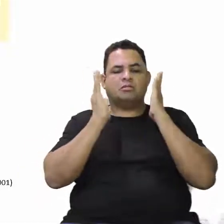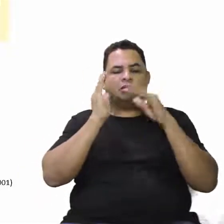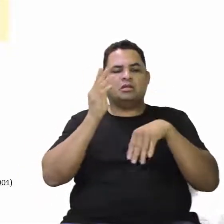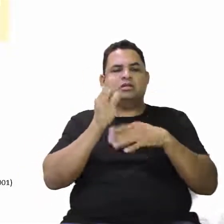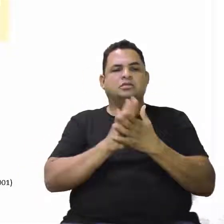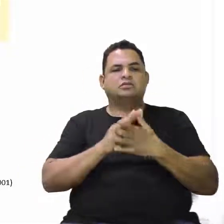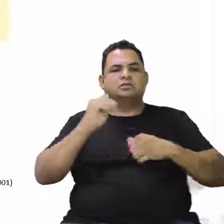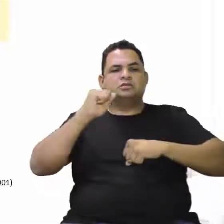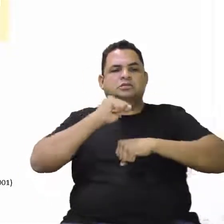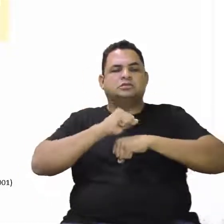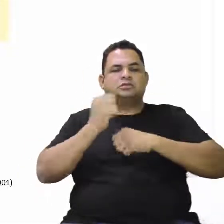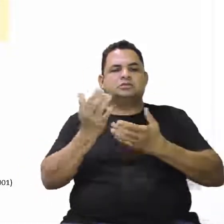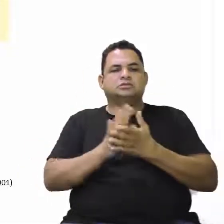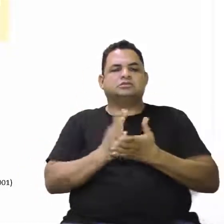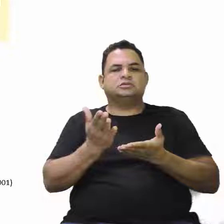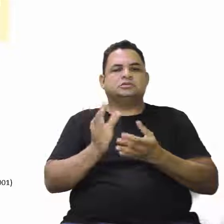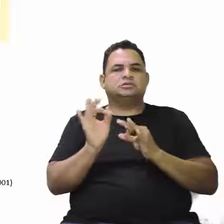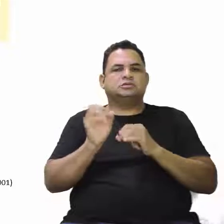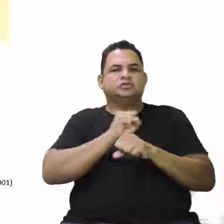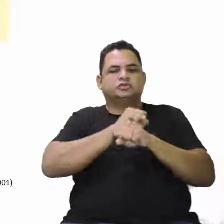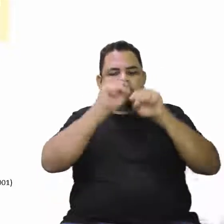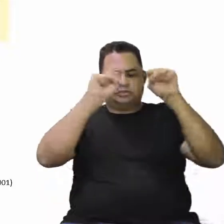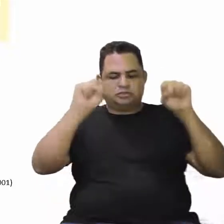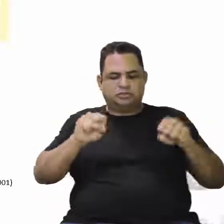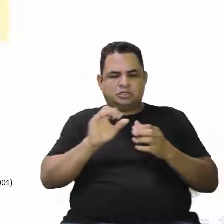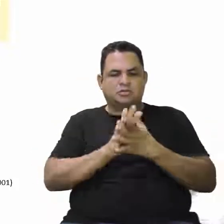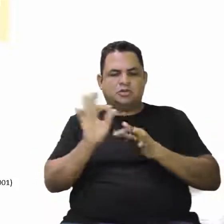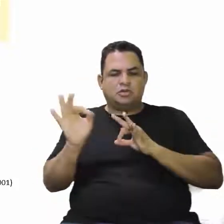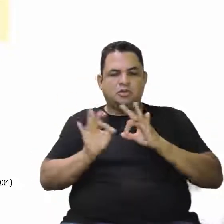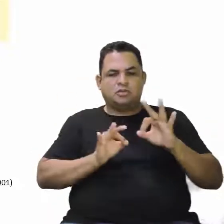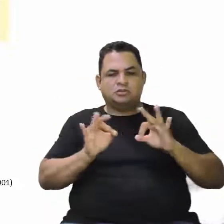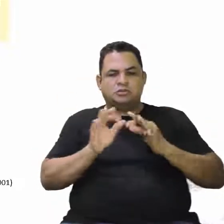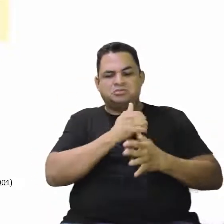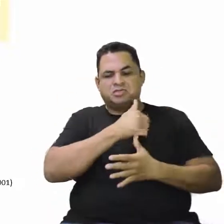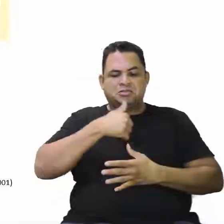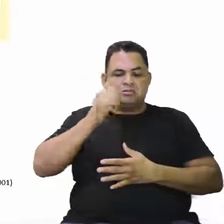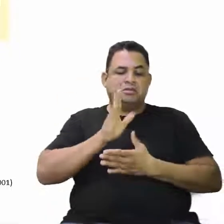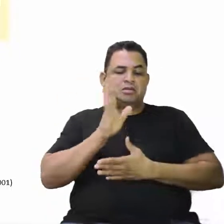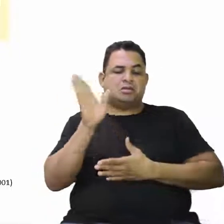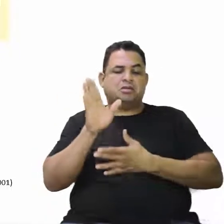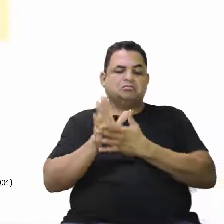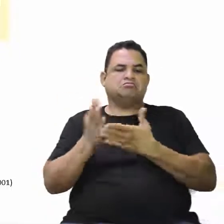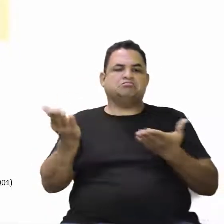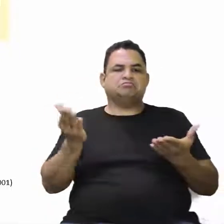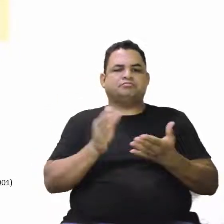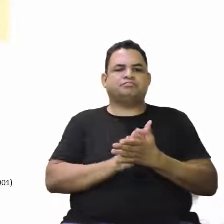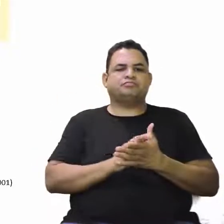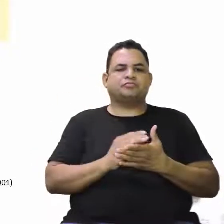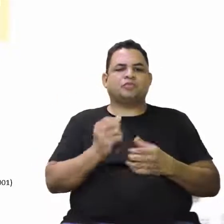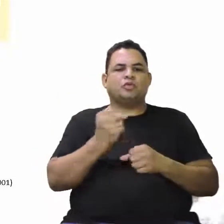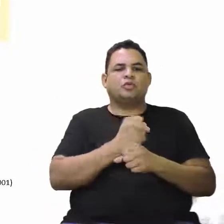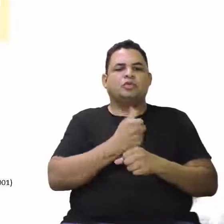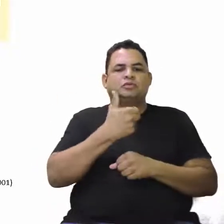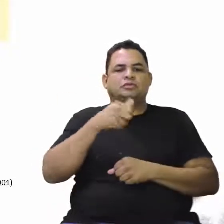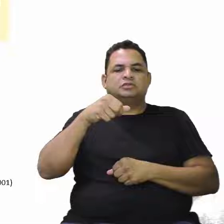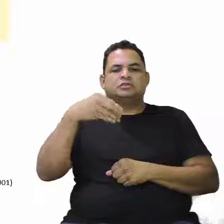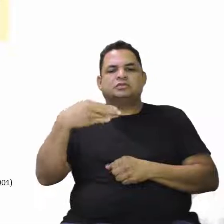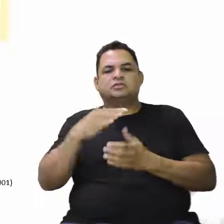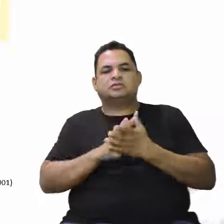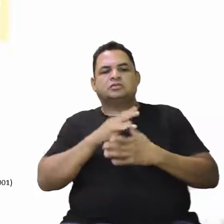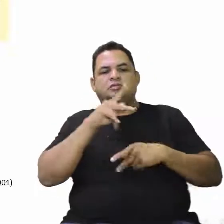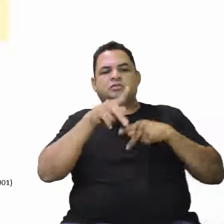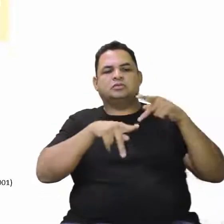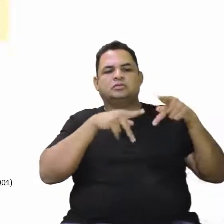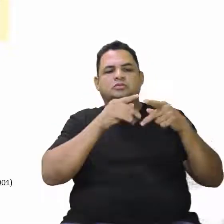mais fácil de se extrair, num sistema mais organizado, sistematizado. E em 1940, a população de